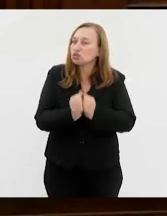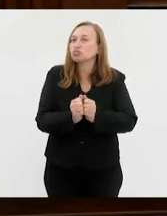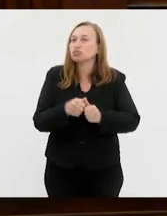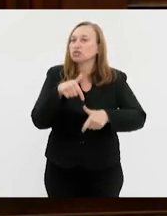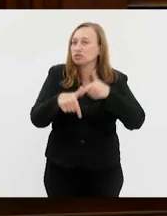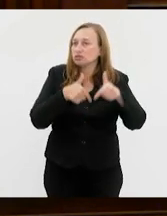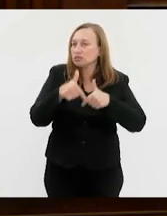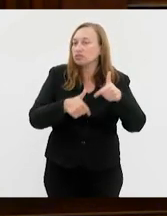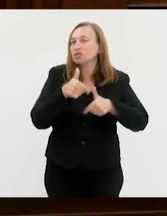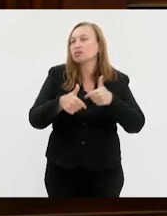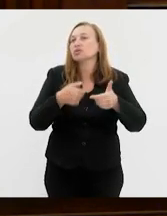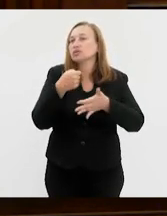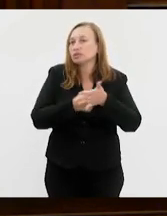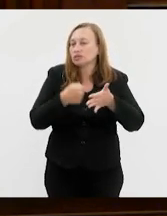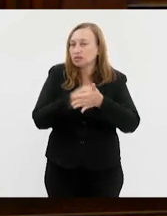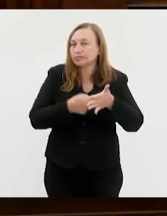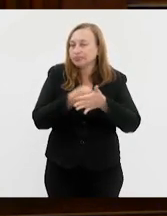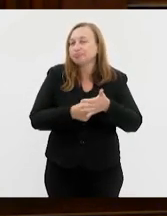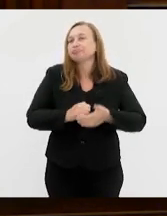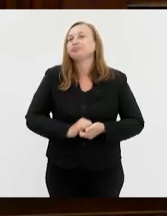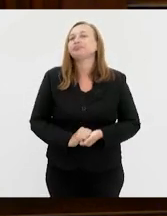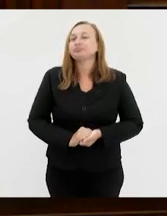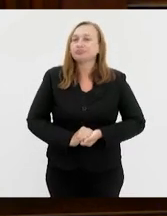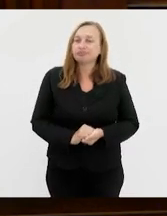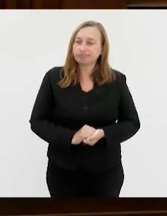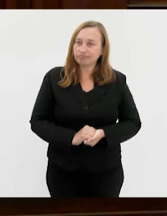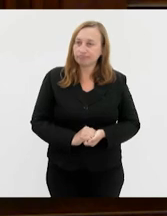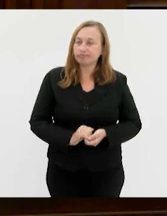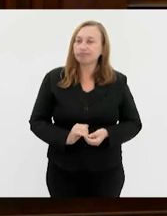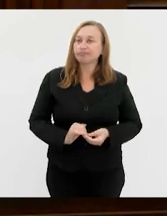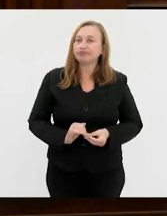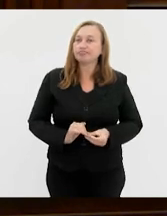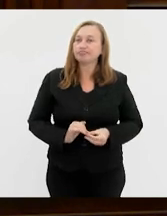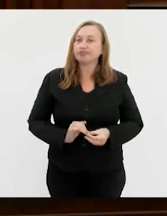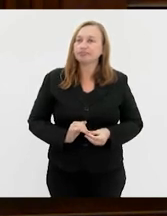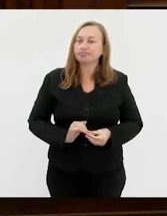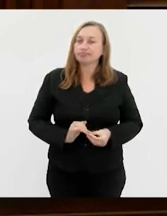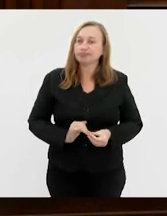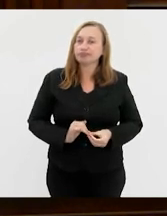fiz questão de fazer, de mencionar o nome dele.